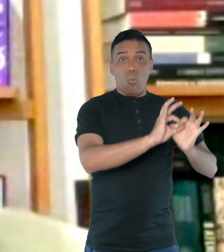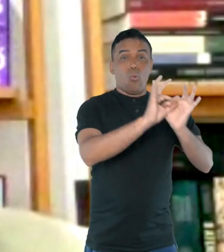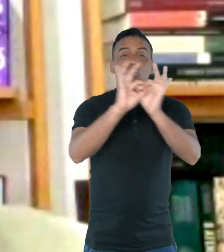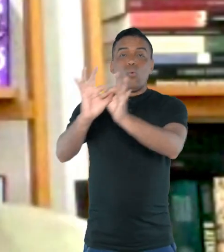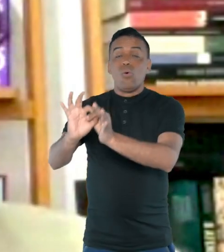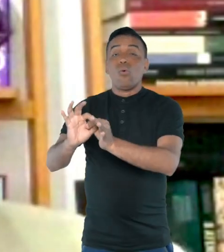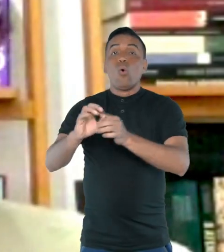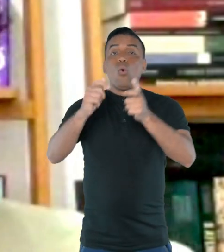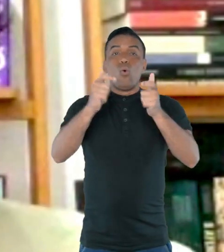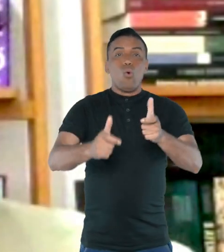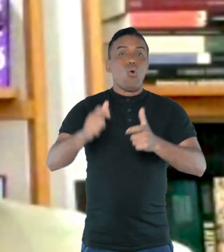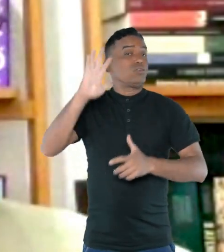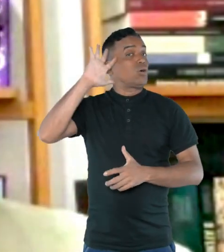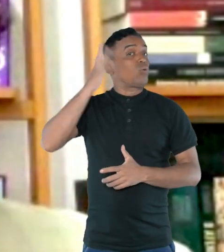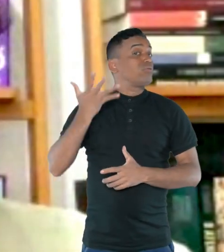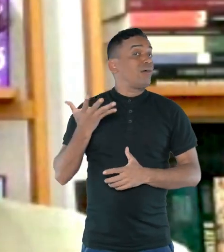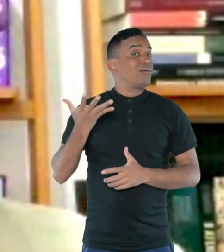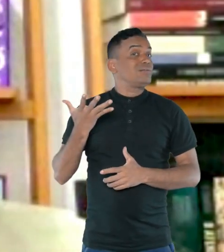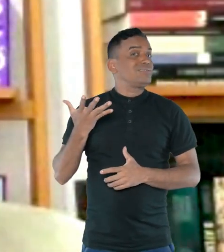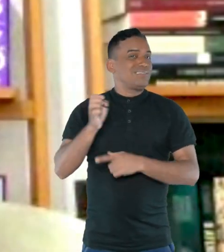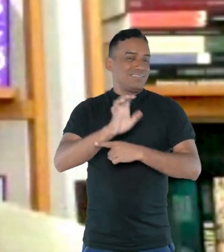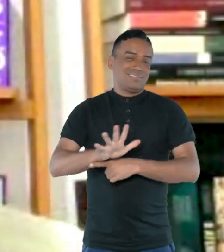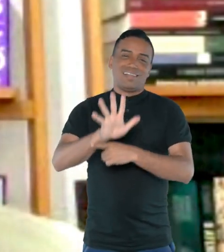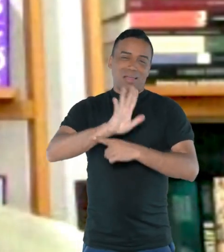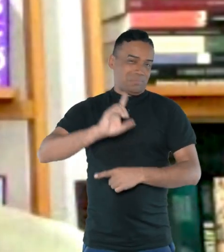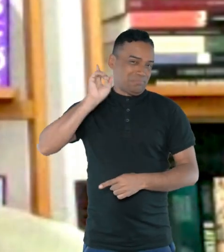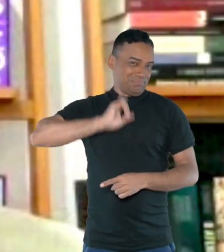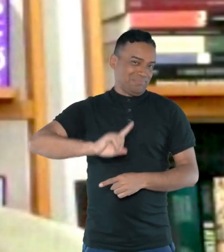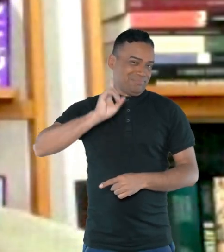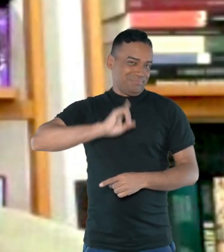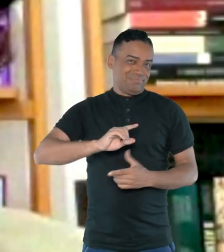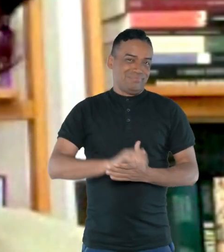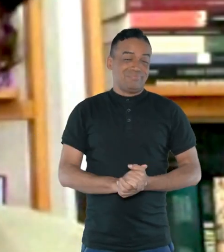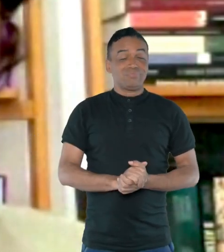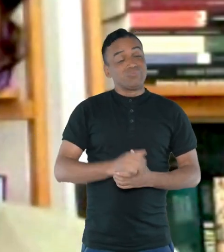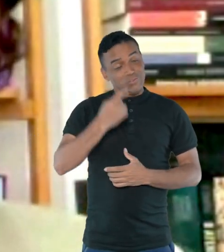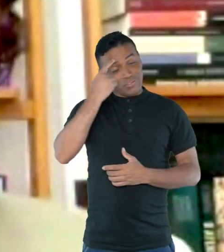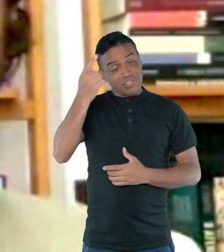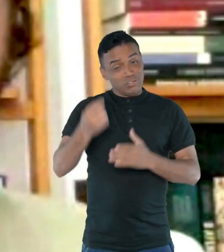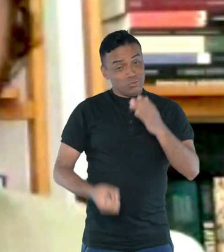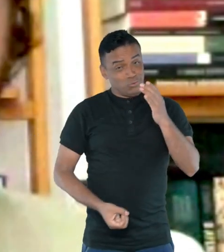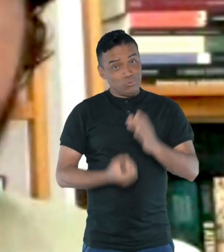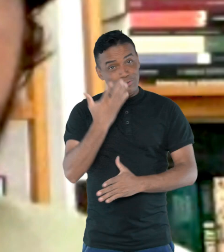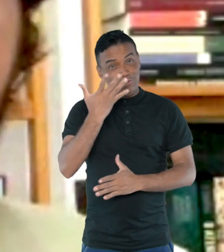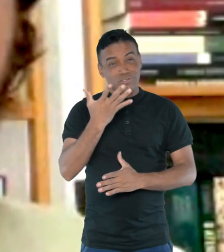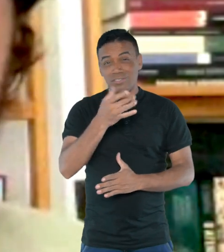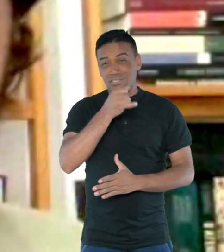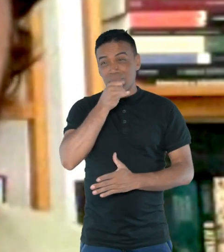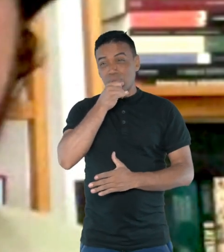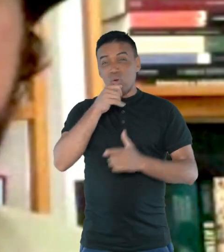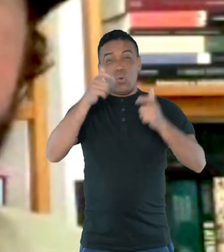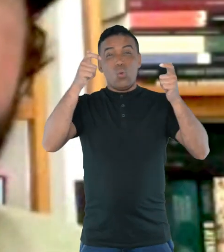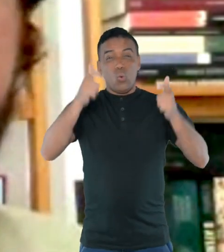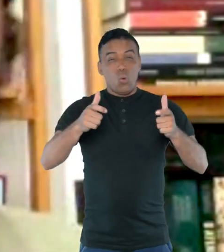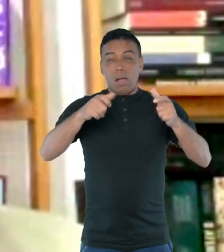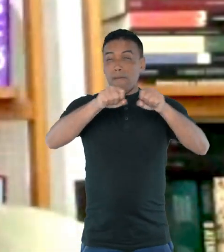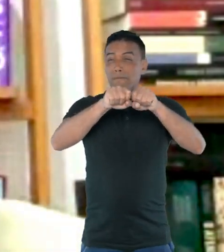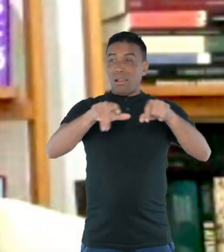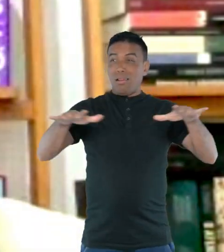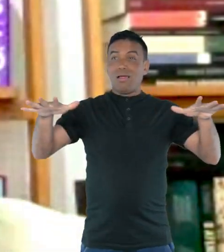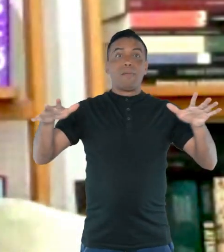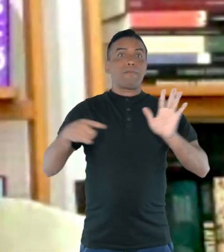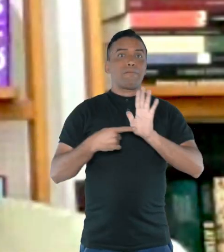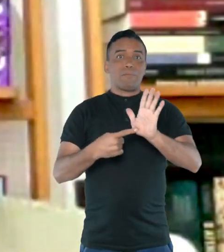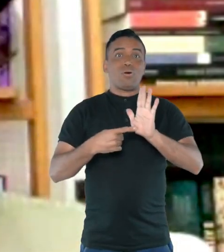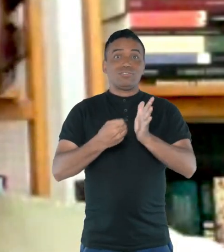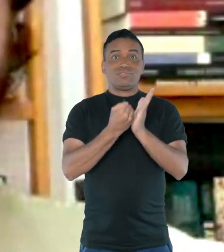Minas Gerais. E embora a ideia de construir esse grande cenário que evoque as Minas, as